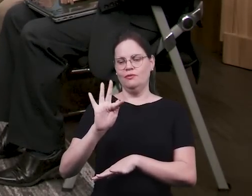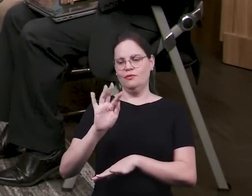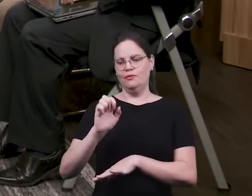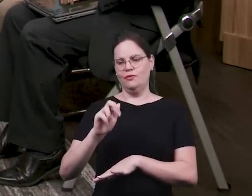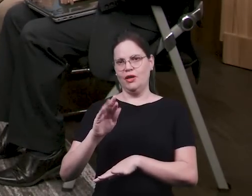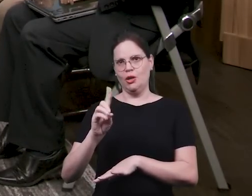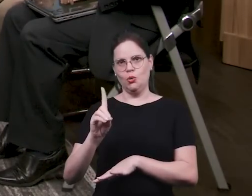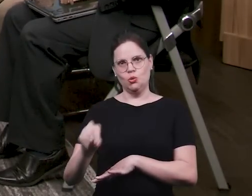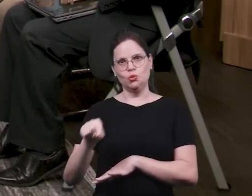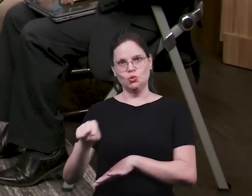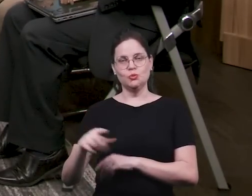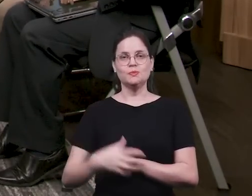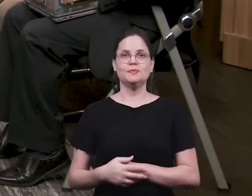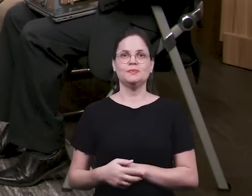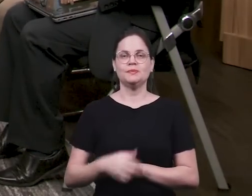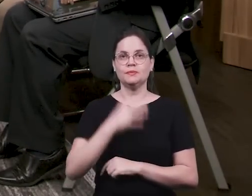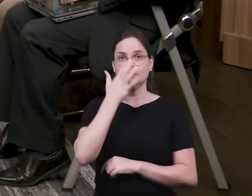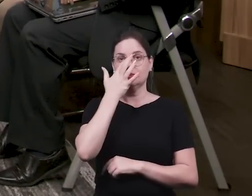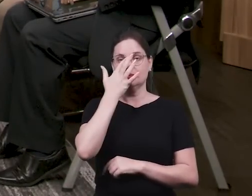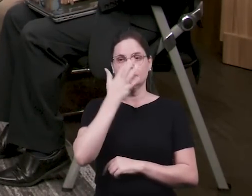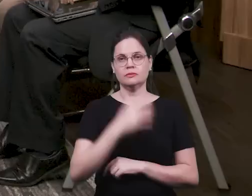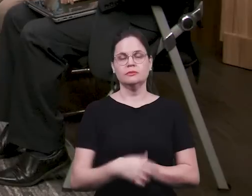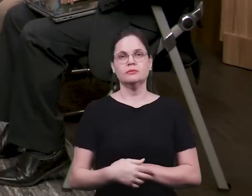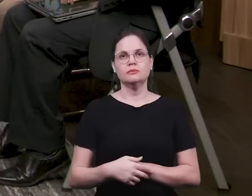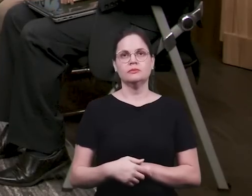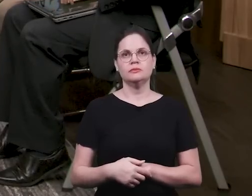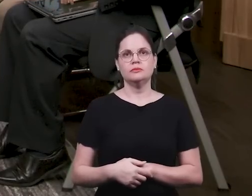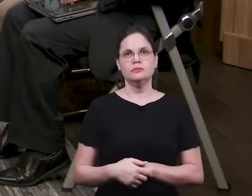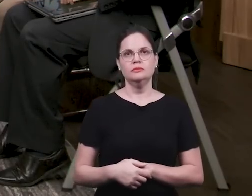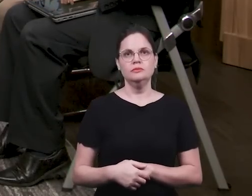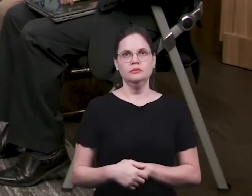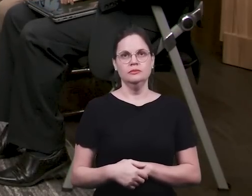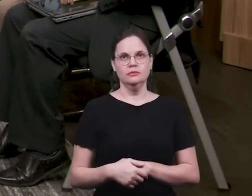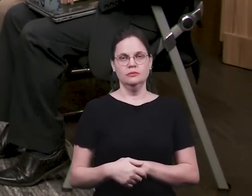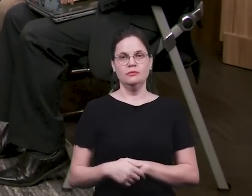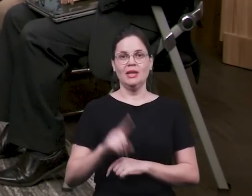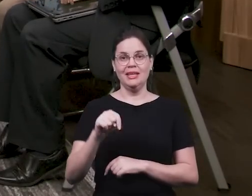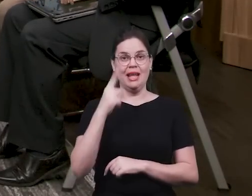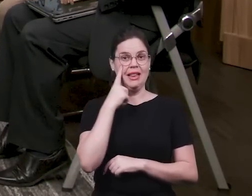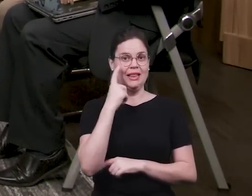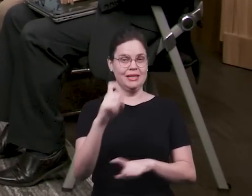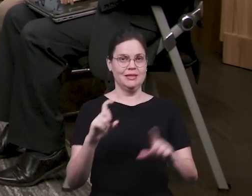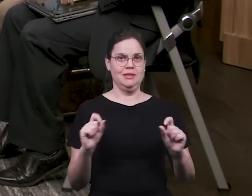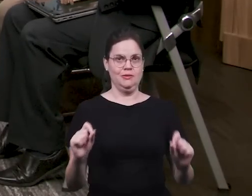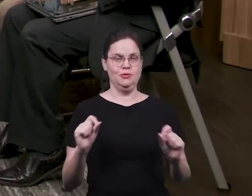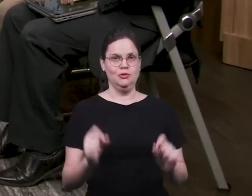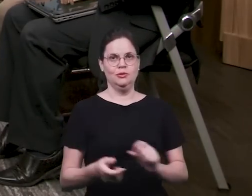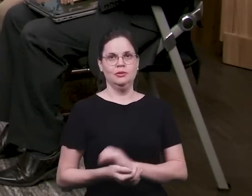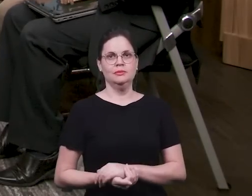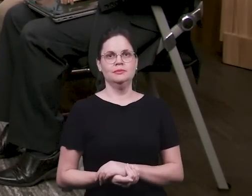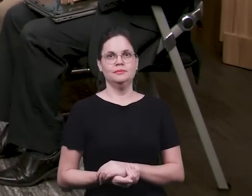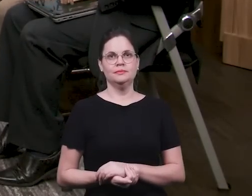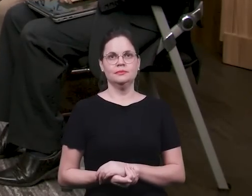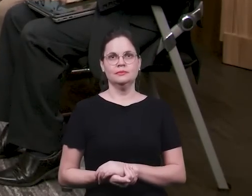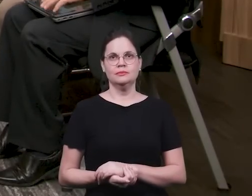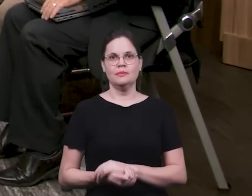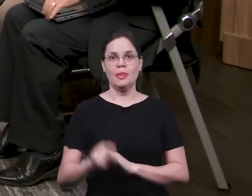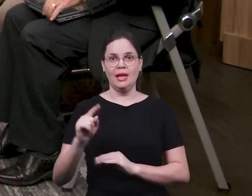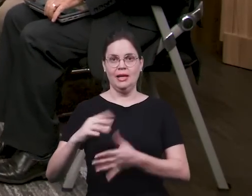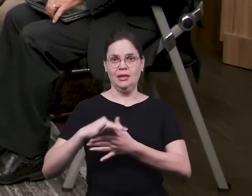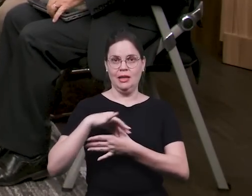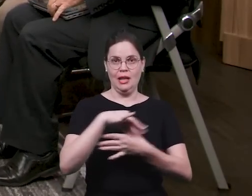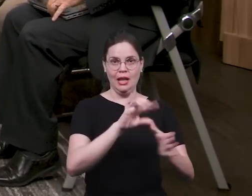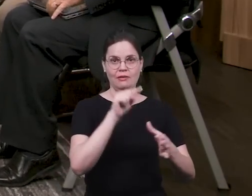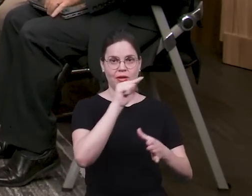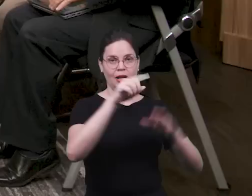praticamente tomava conta e tal. E ele, quando pegou Lutero, interessante é que ele leva